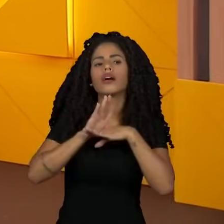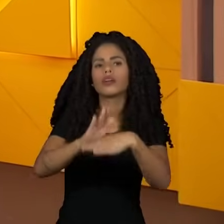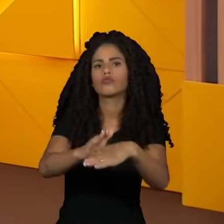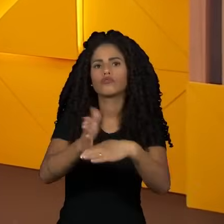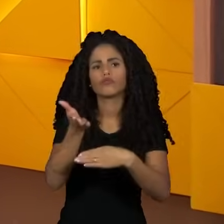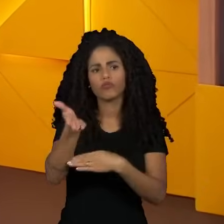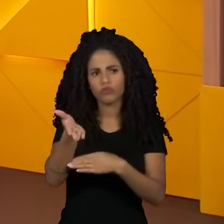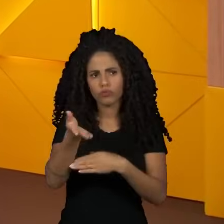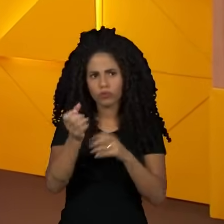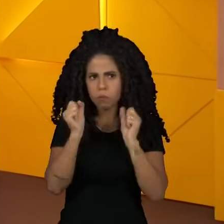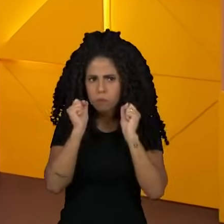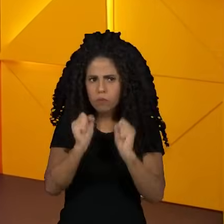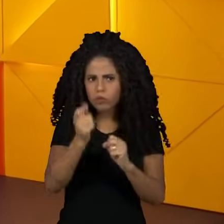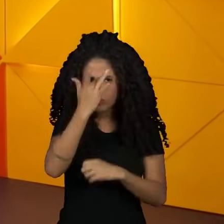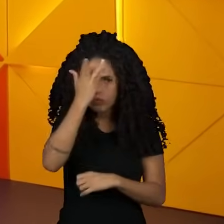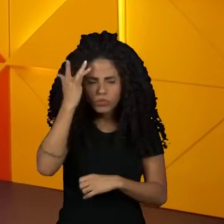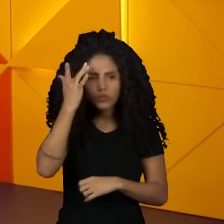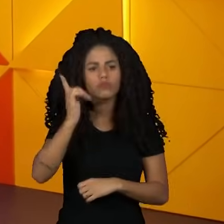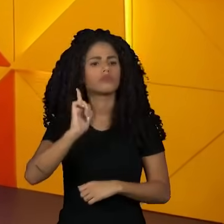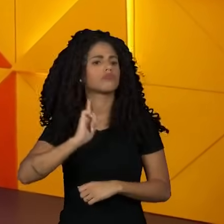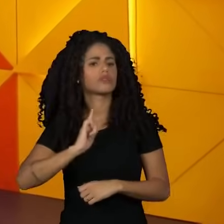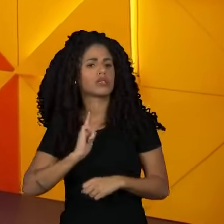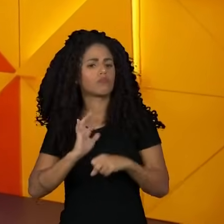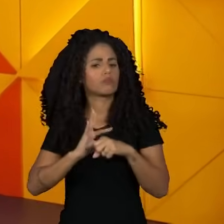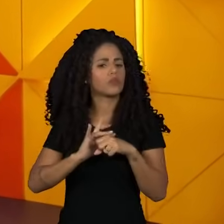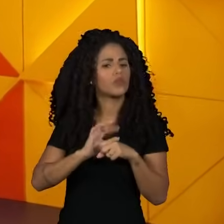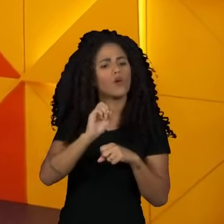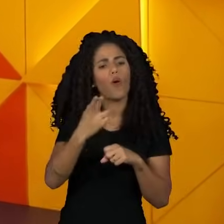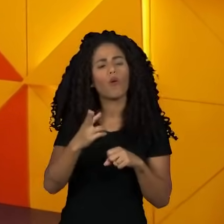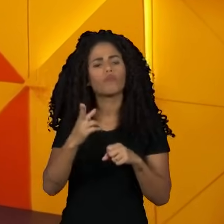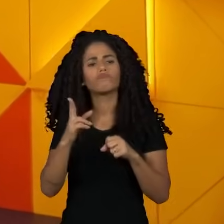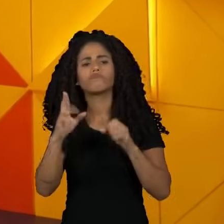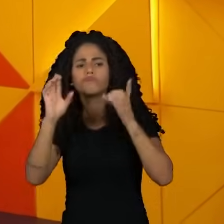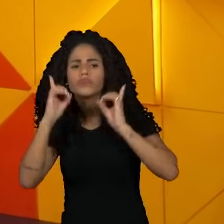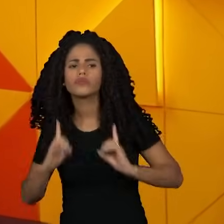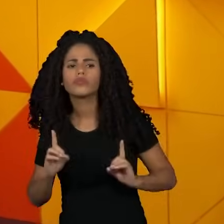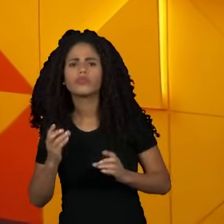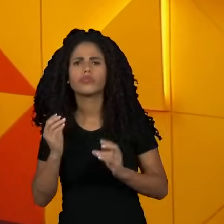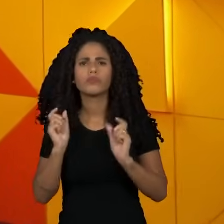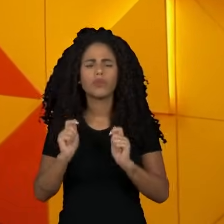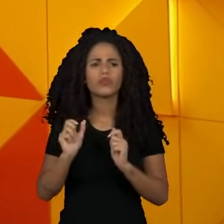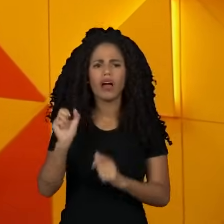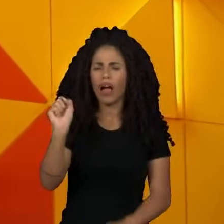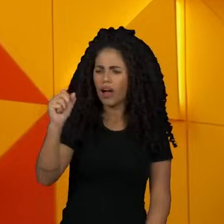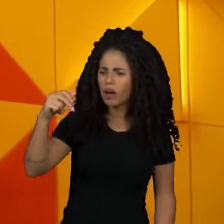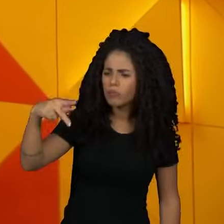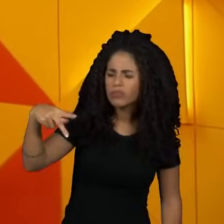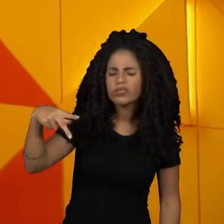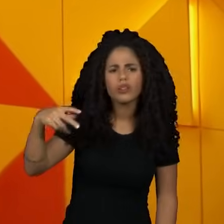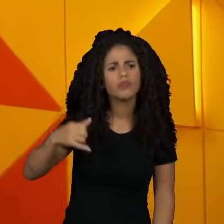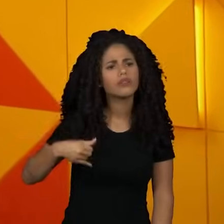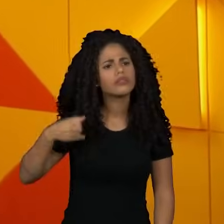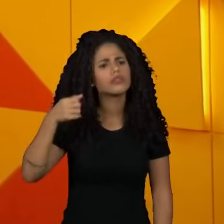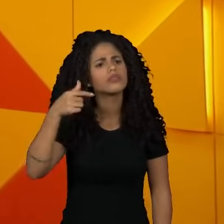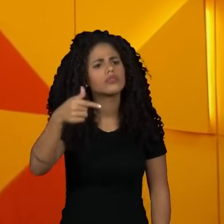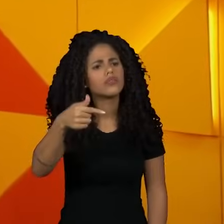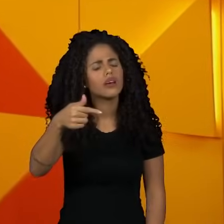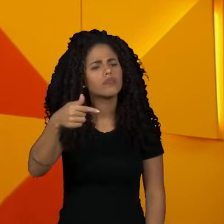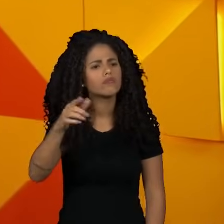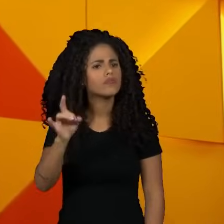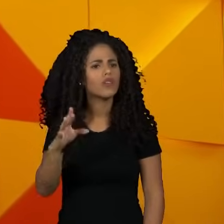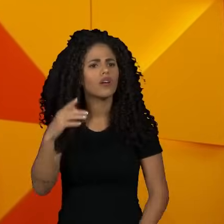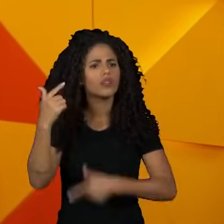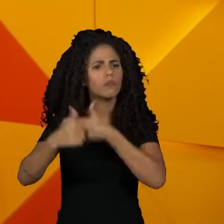dar esse auxílio para uma pessoa com uma comorbidade? E queria entender um pouco mais do que ela fala de aposentadoria. Por que só 7 anos esse